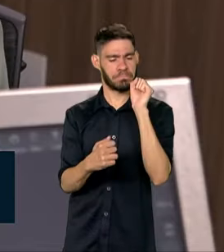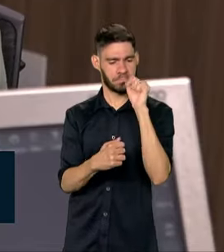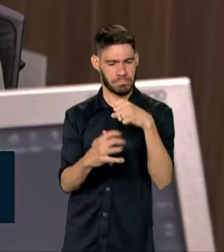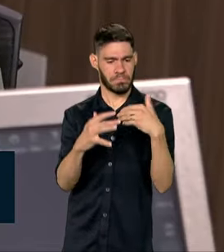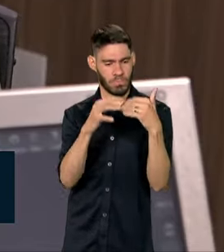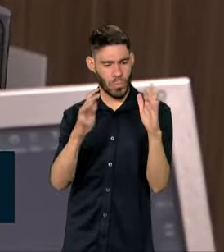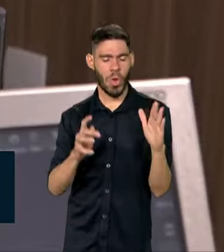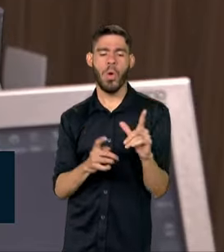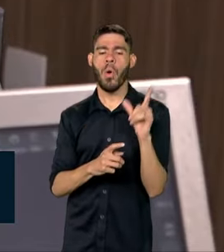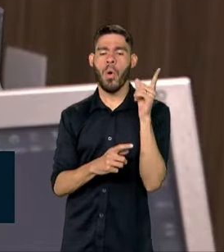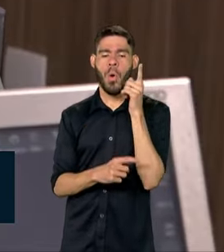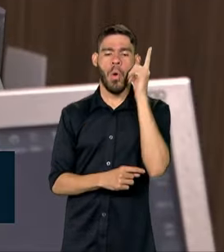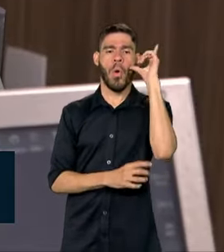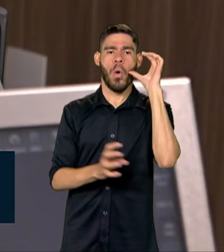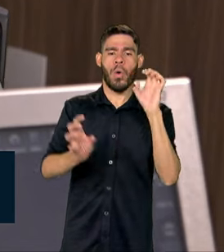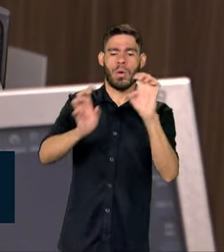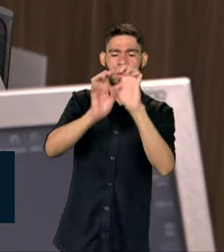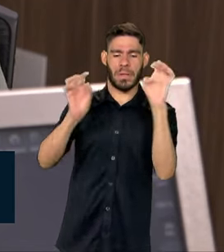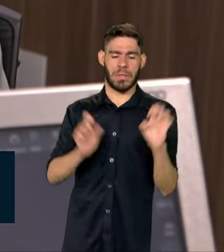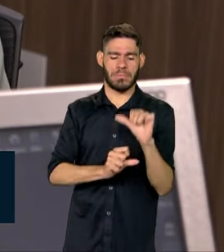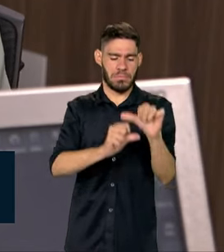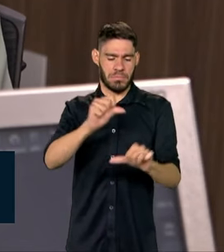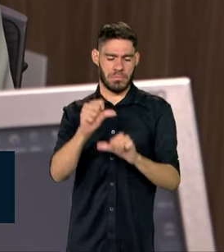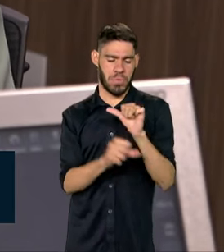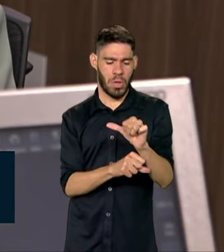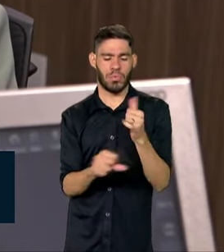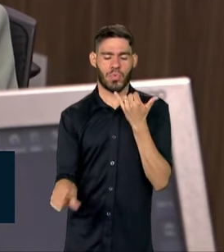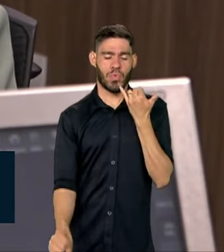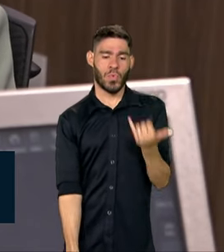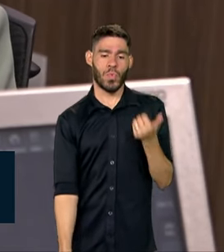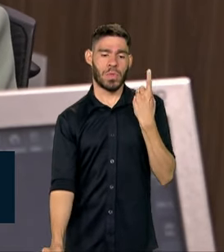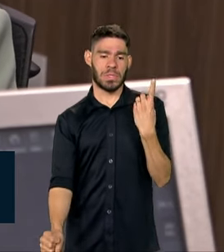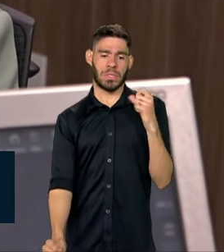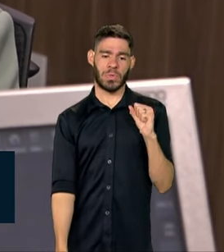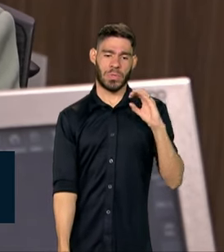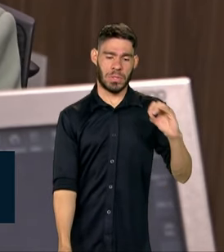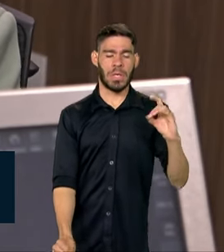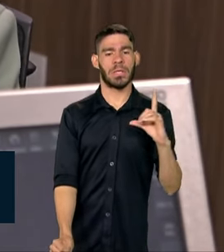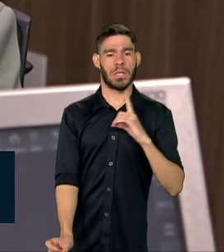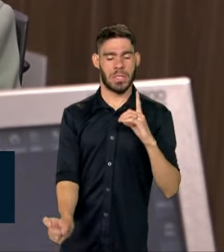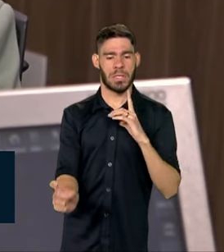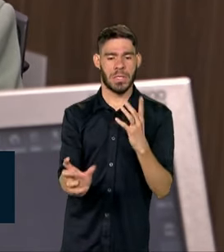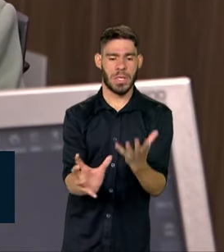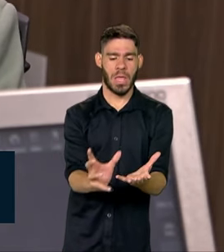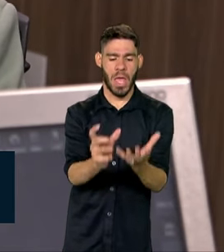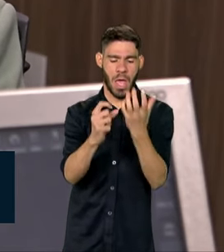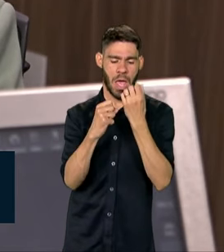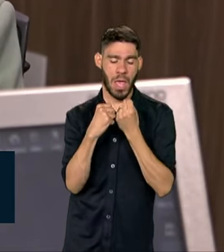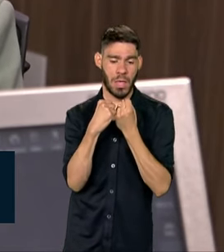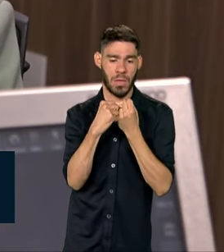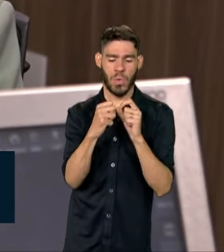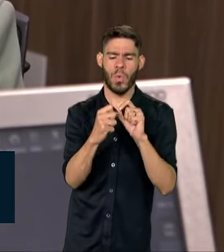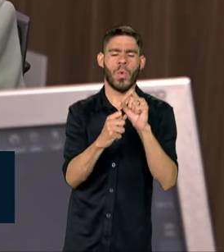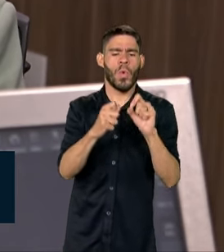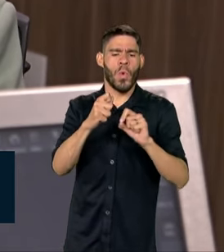ontem, né, a reestruturação do 180. Ele está sendo reestruturado para receber, Luciano,